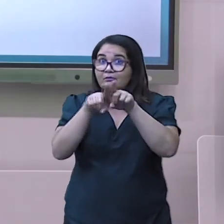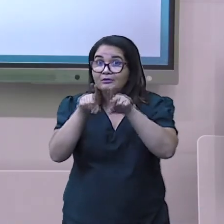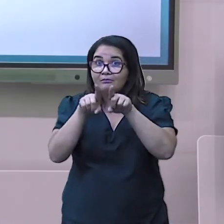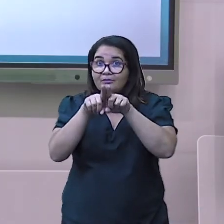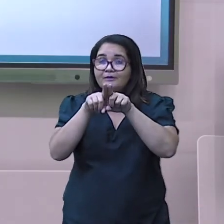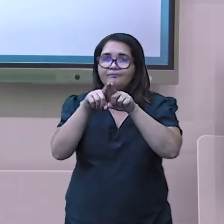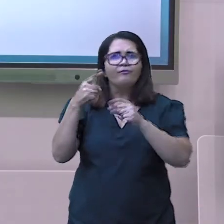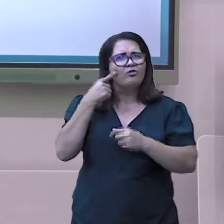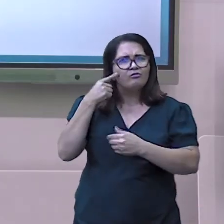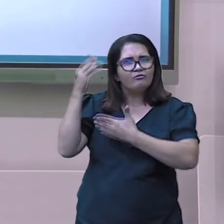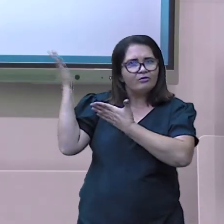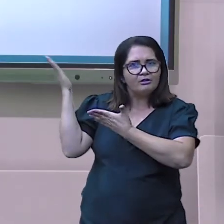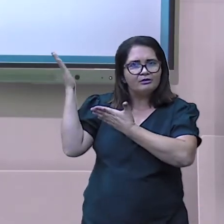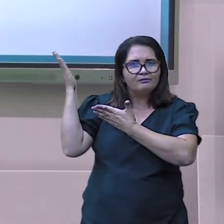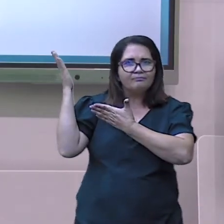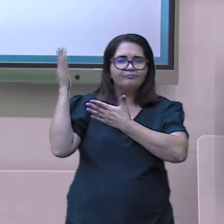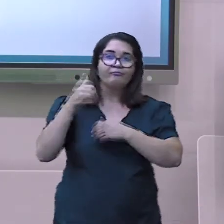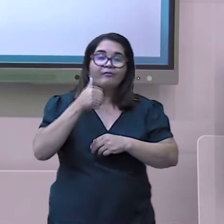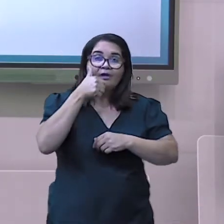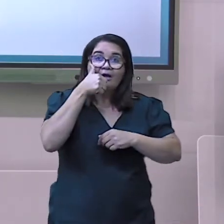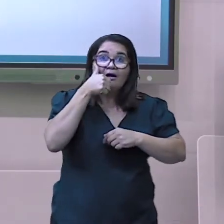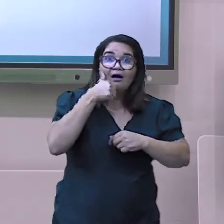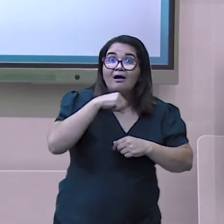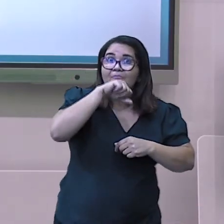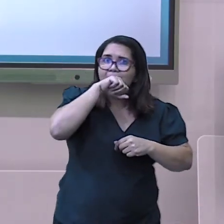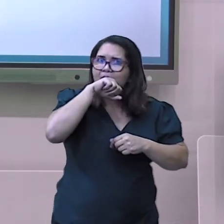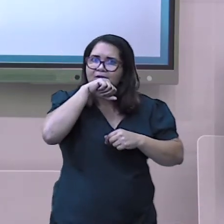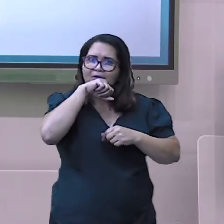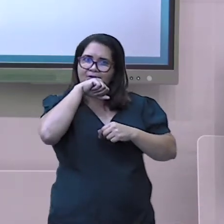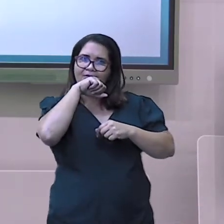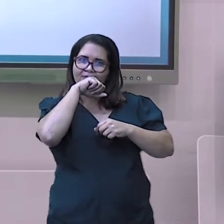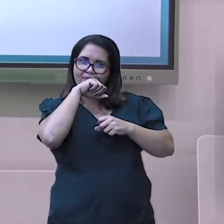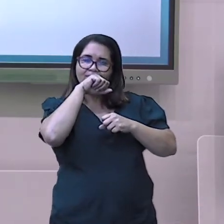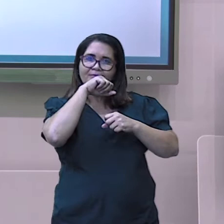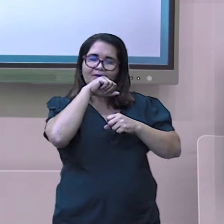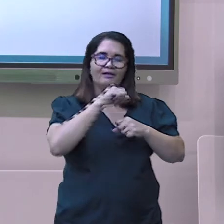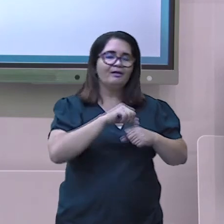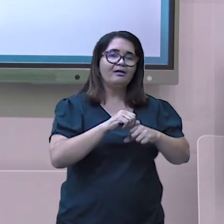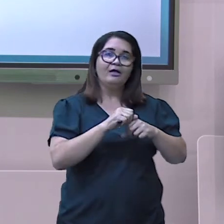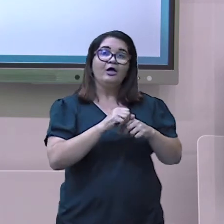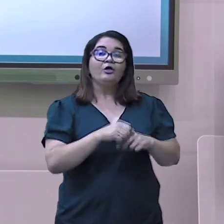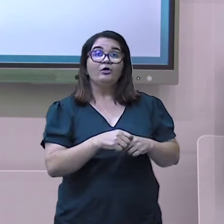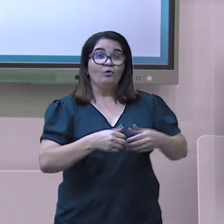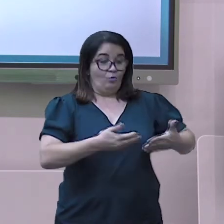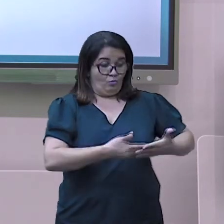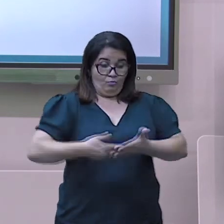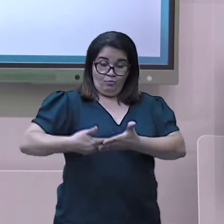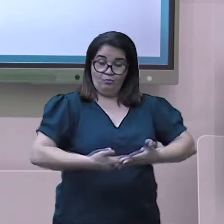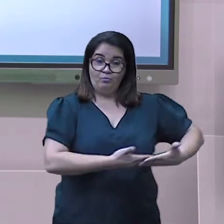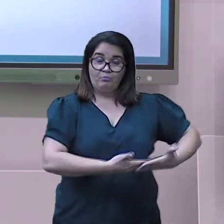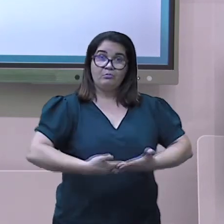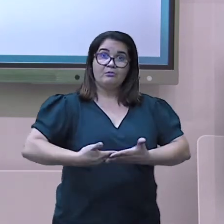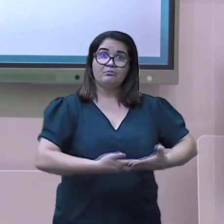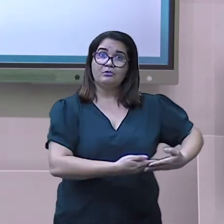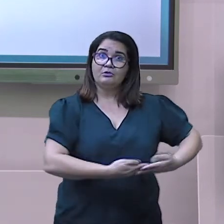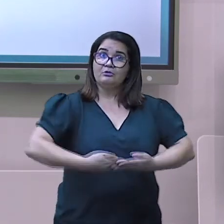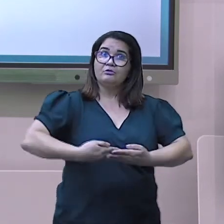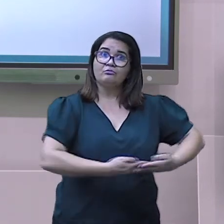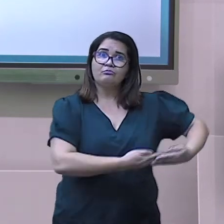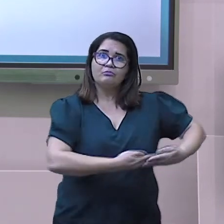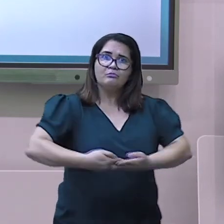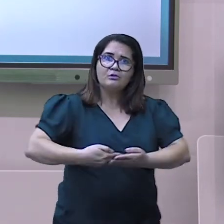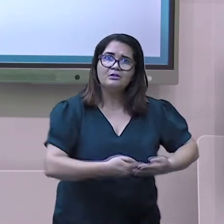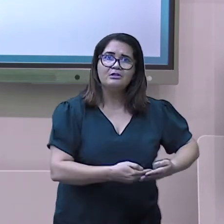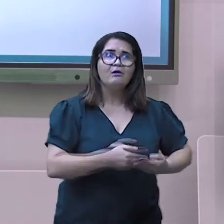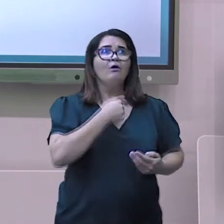uma mãe fazendo a massagem nesse bebê, para que ele